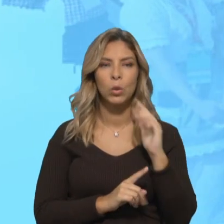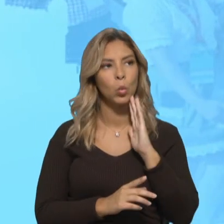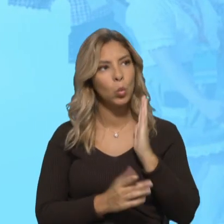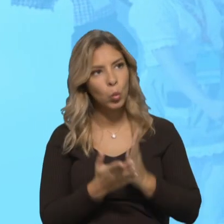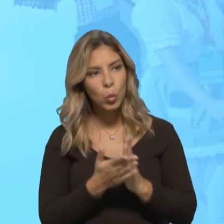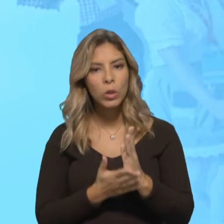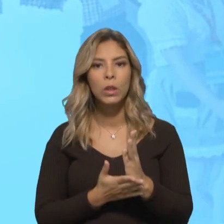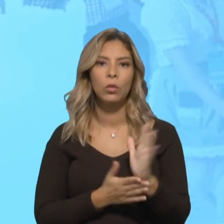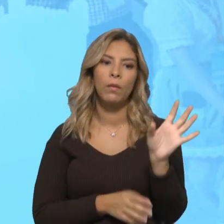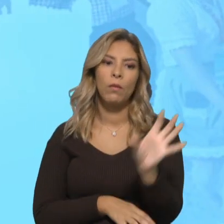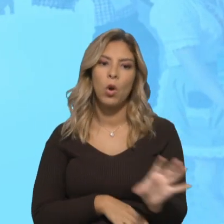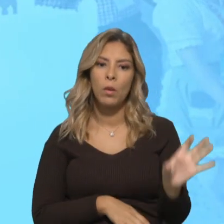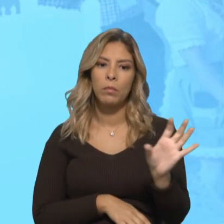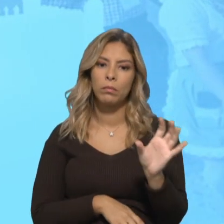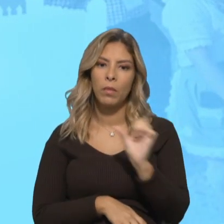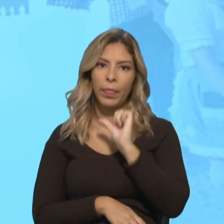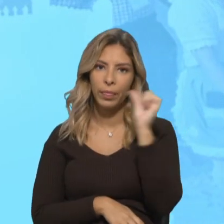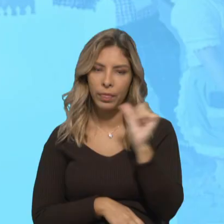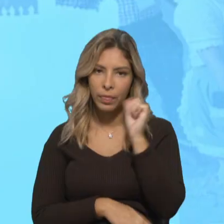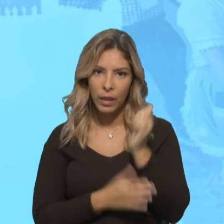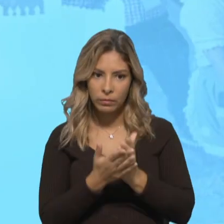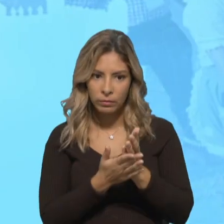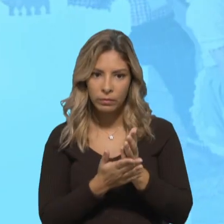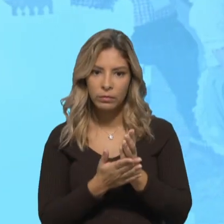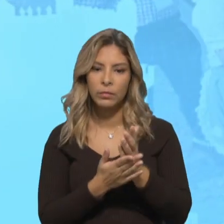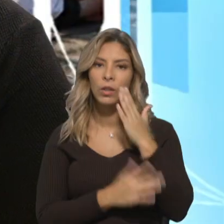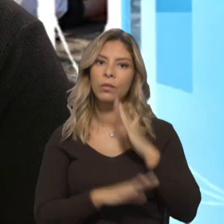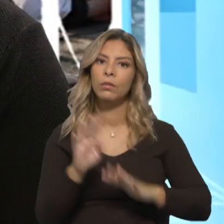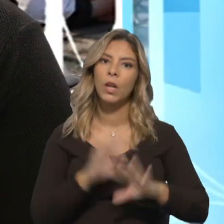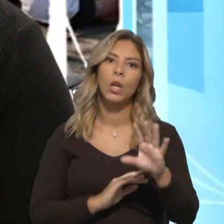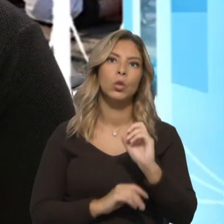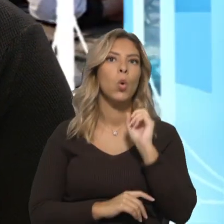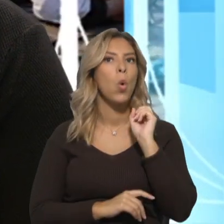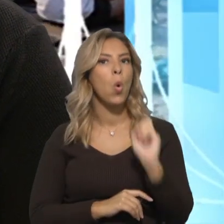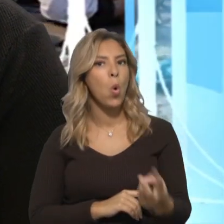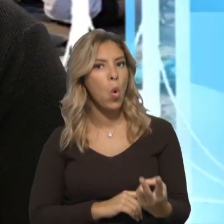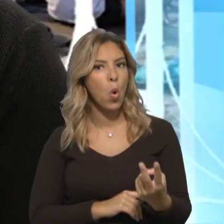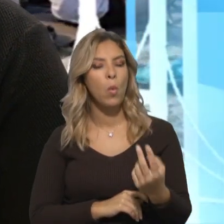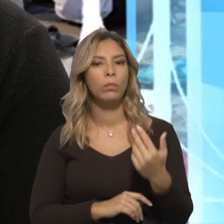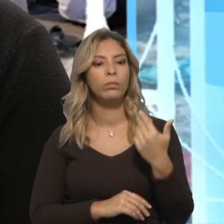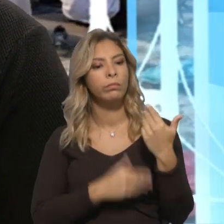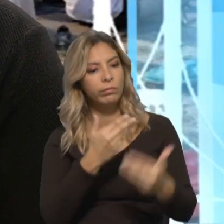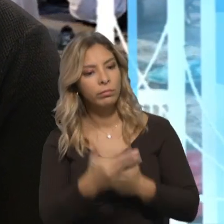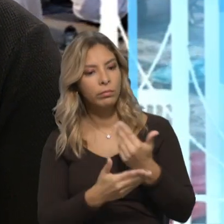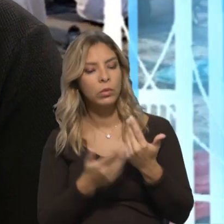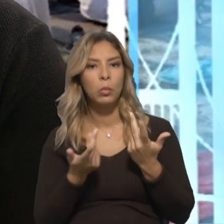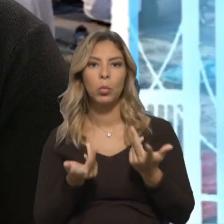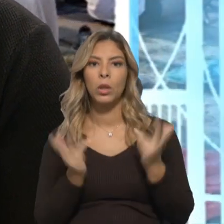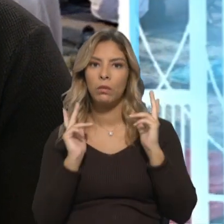um perseguido, alguém que de alguma forma se disponibiliza para uma